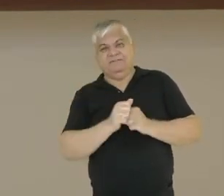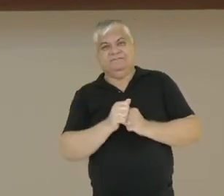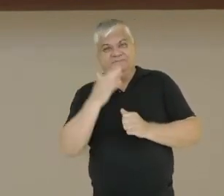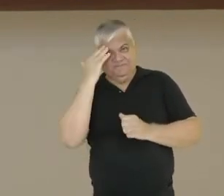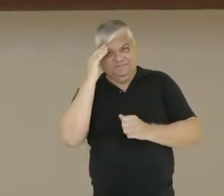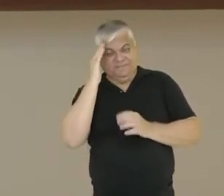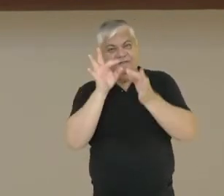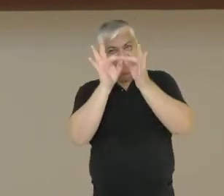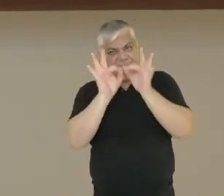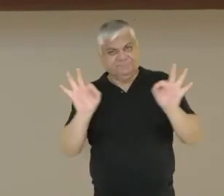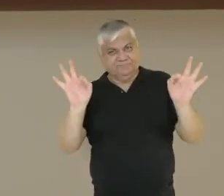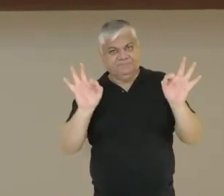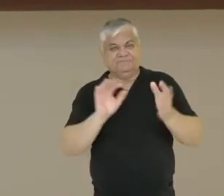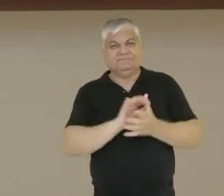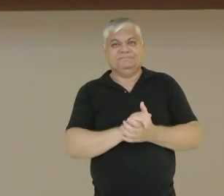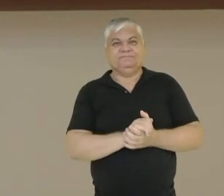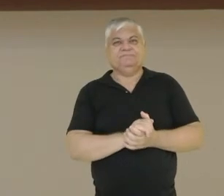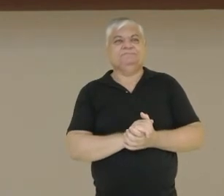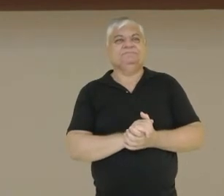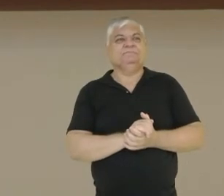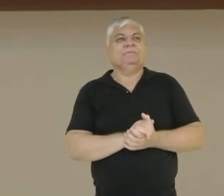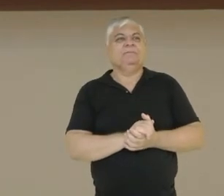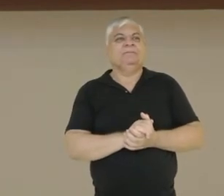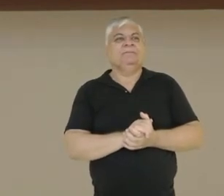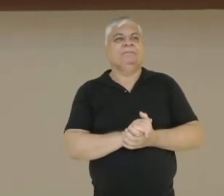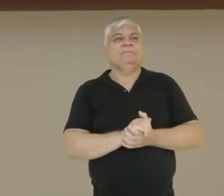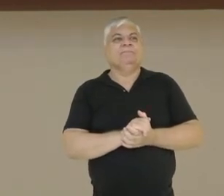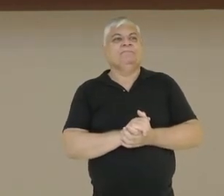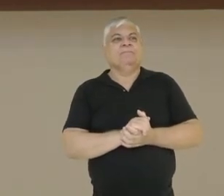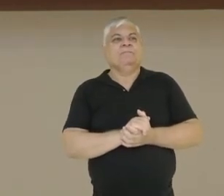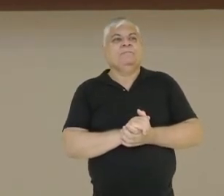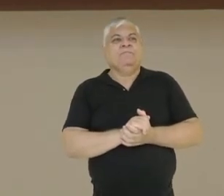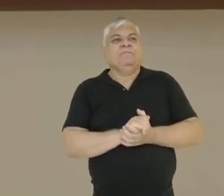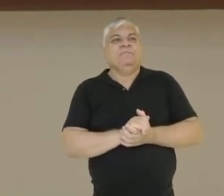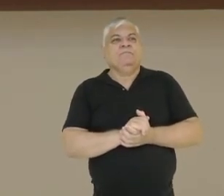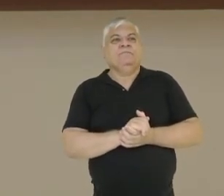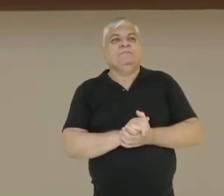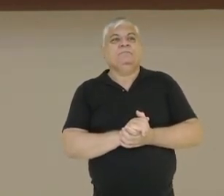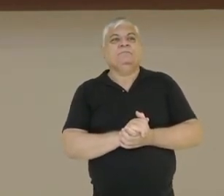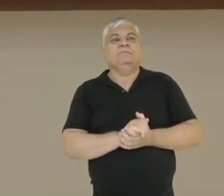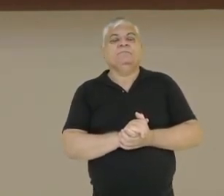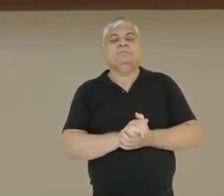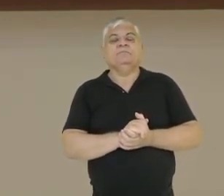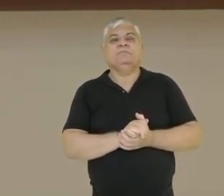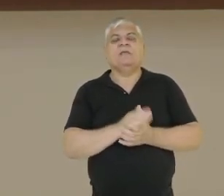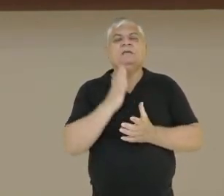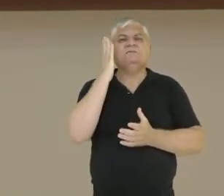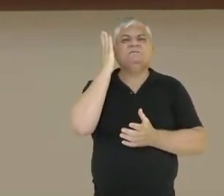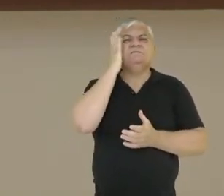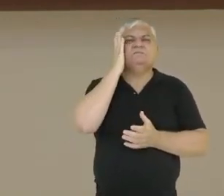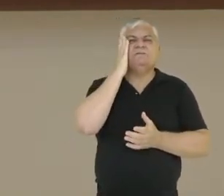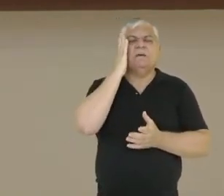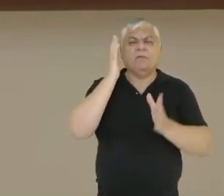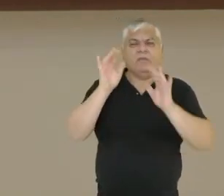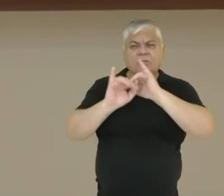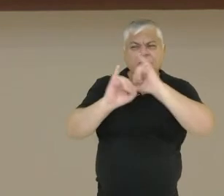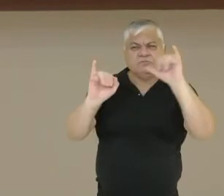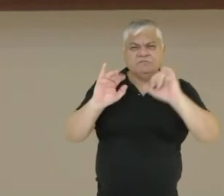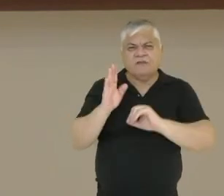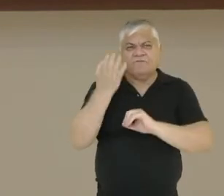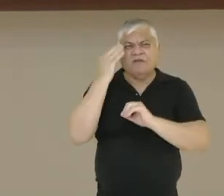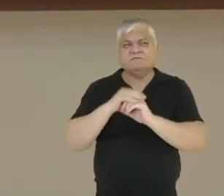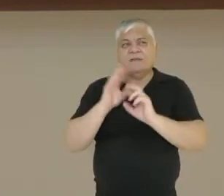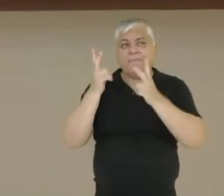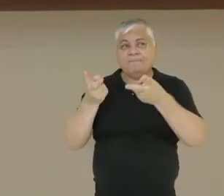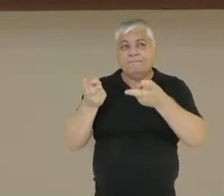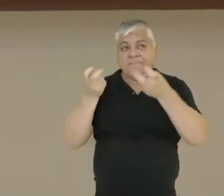para uma oração subordinada. Então, para saber se uma notícia é falsa, perceba isso. Se a